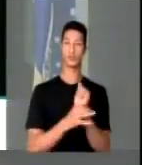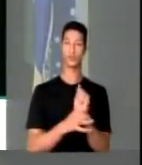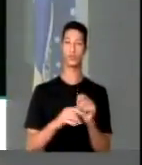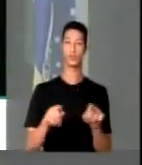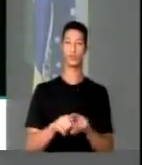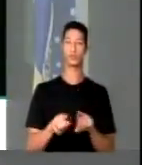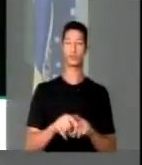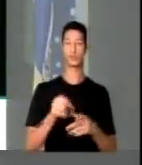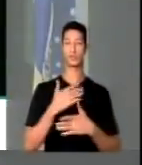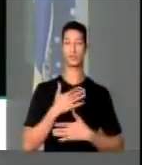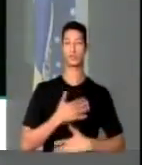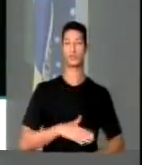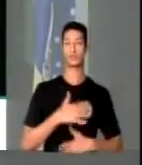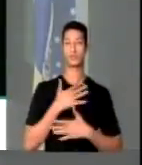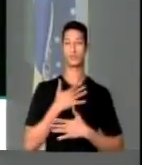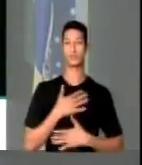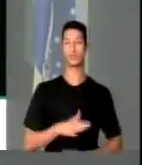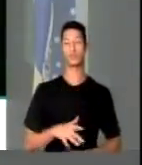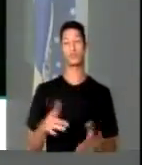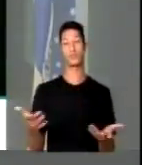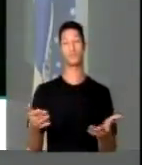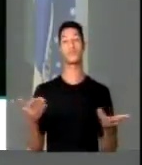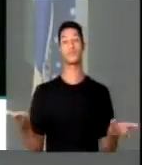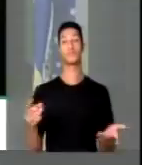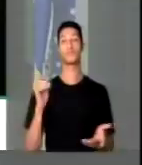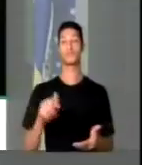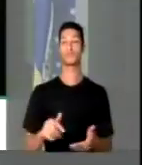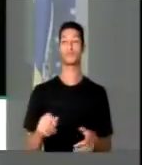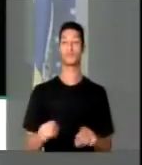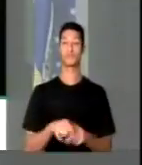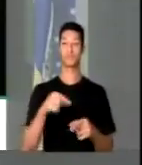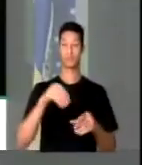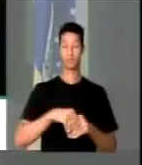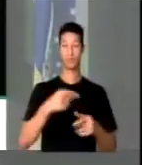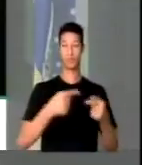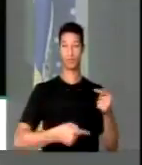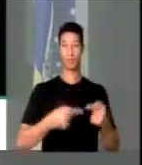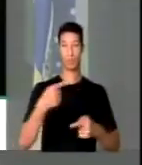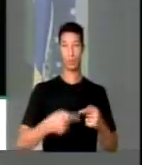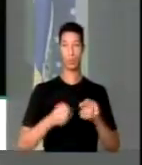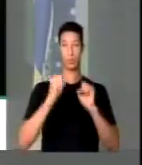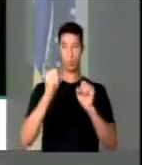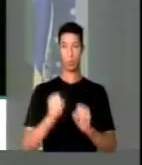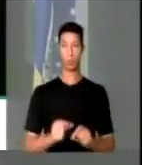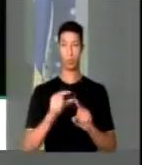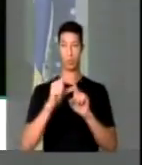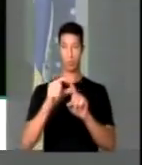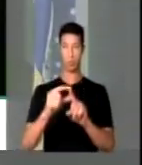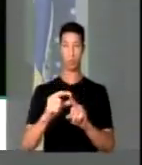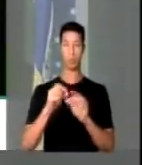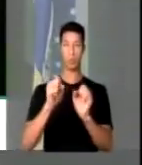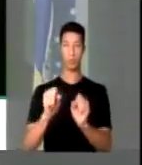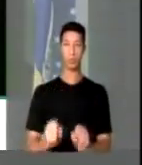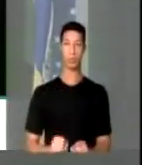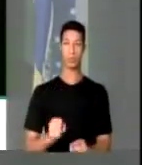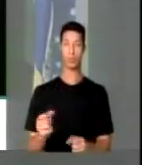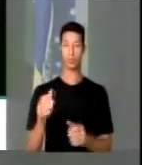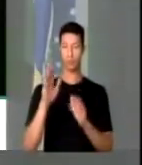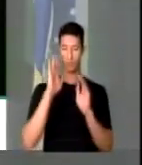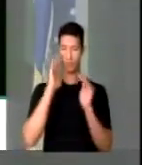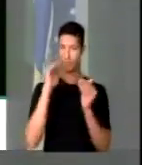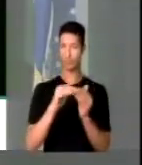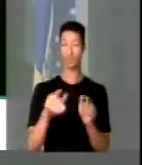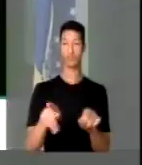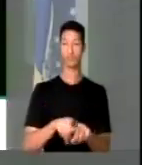e tranquilidade. E assim, é assim na política, o poder da palavra, o poder do